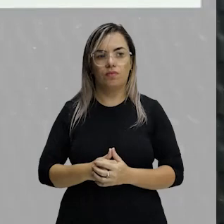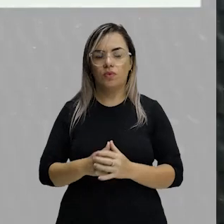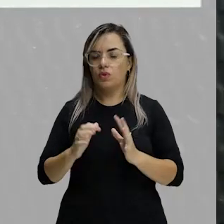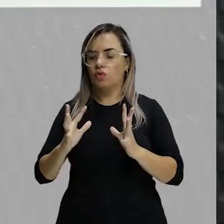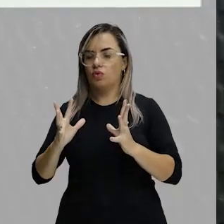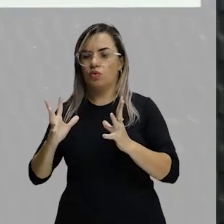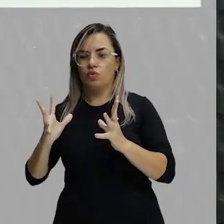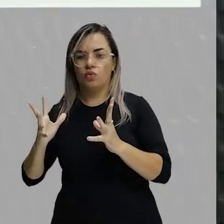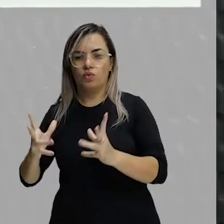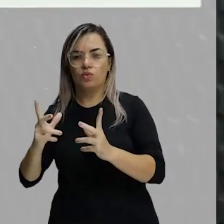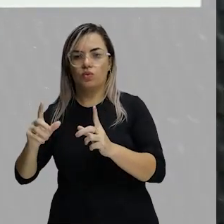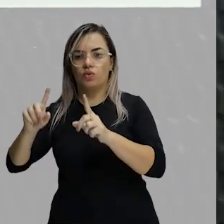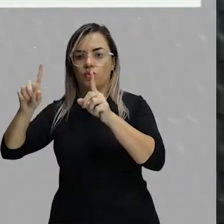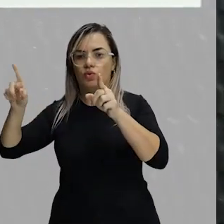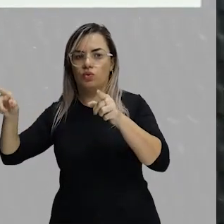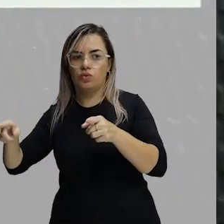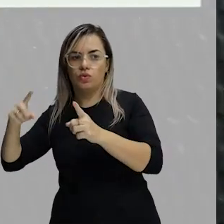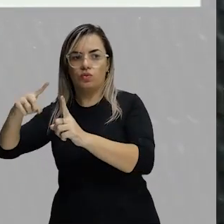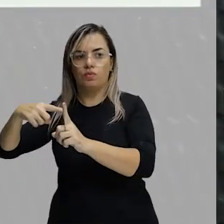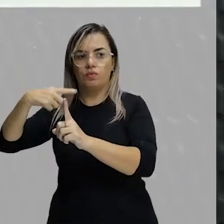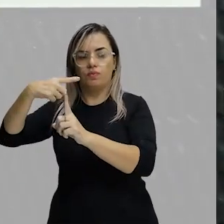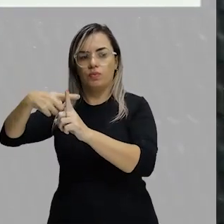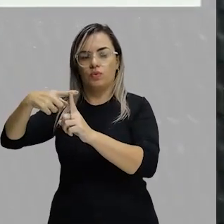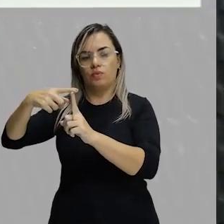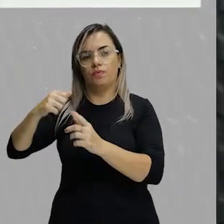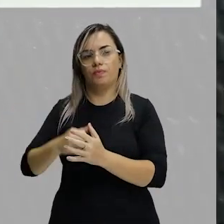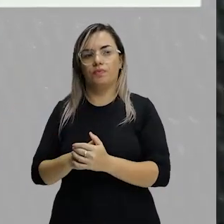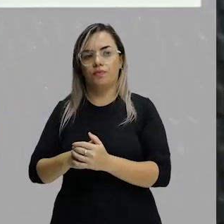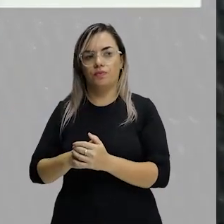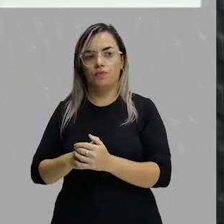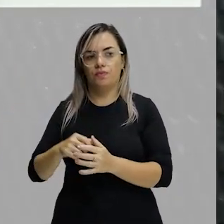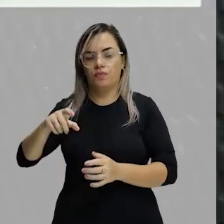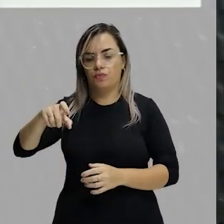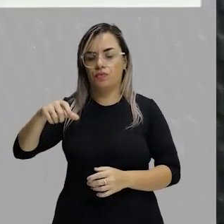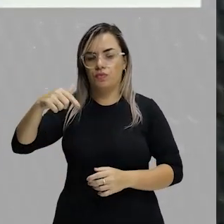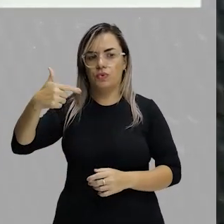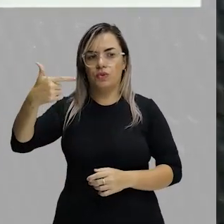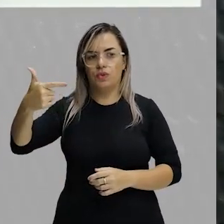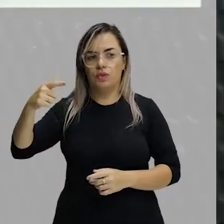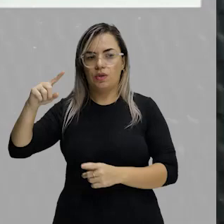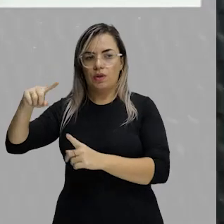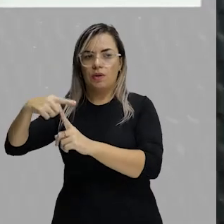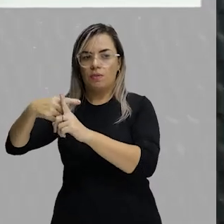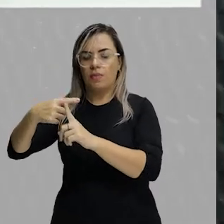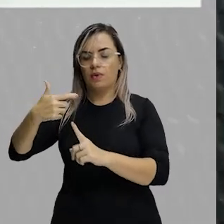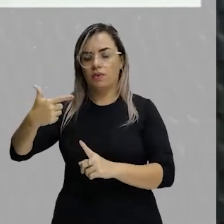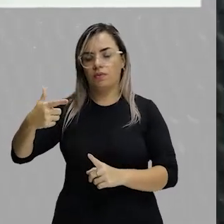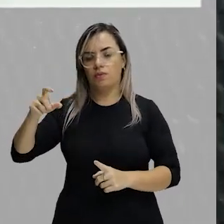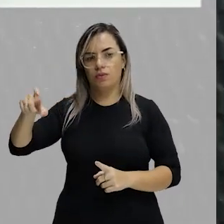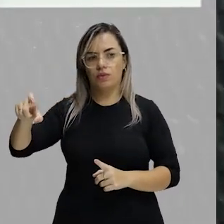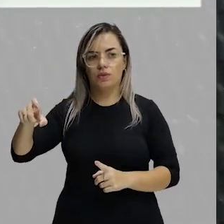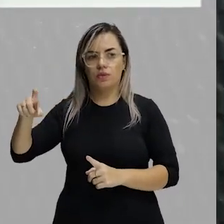ficam positivos. Fica x ao quadrado mais 2x mais 1.